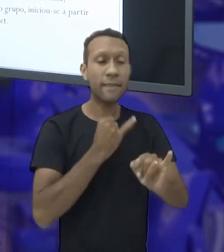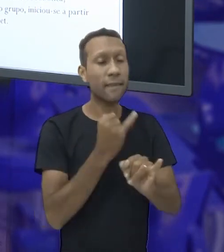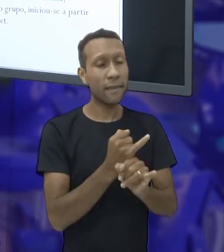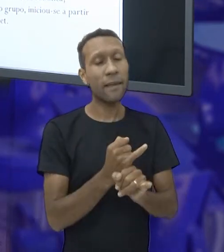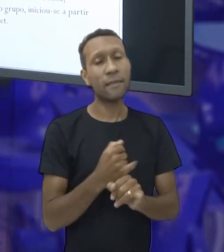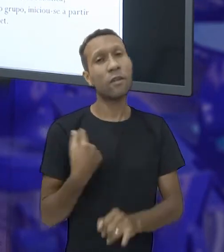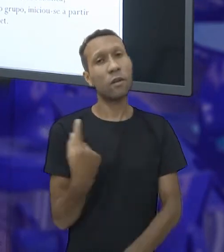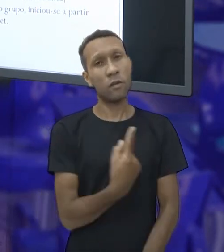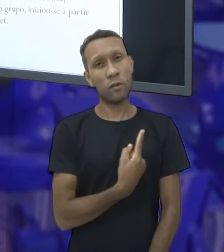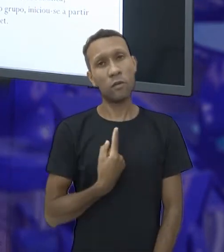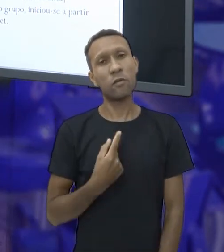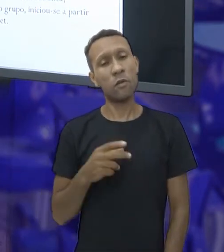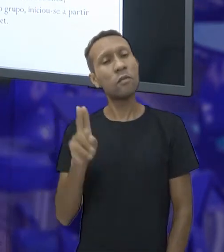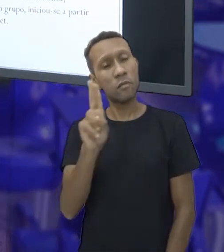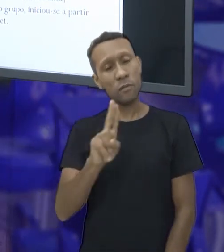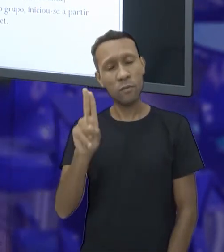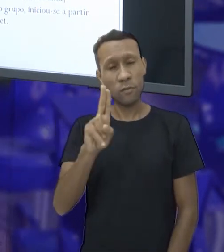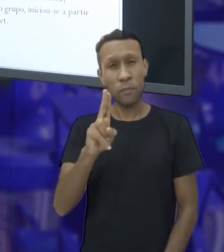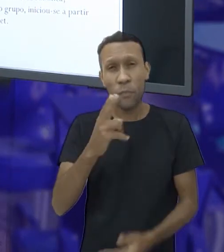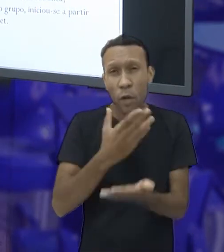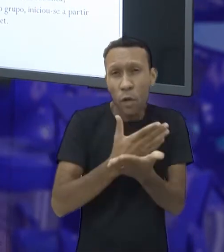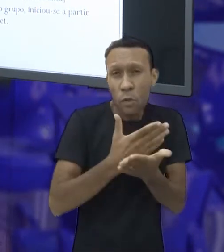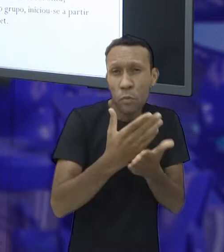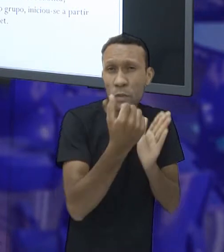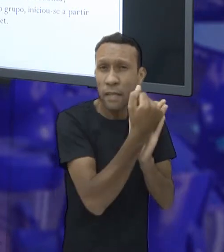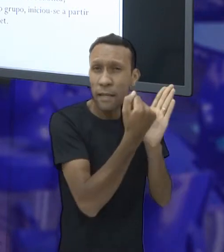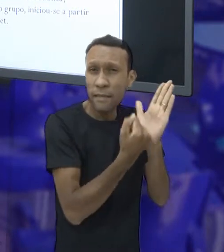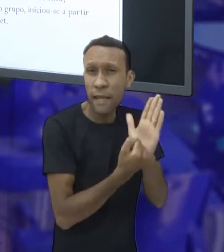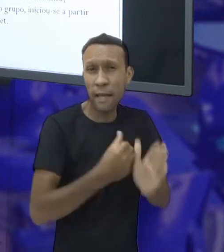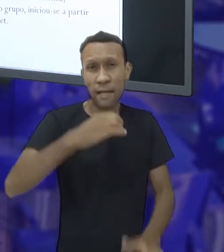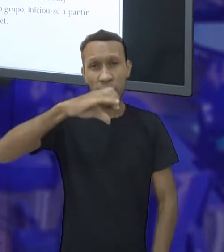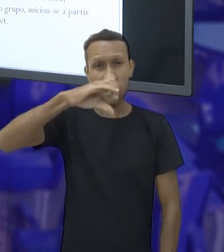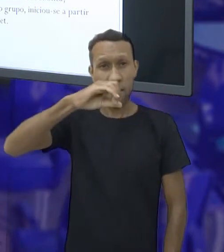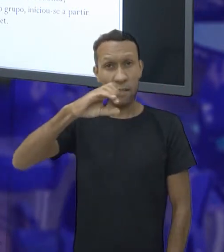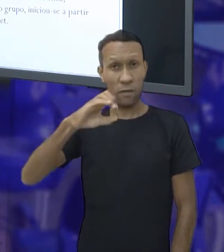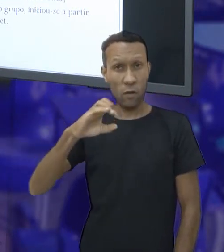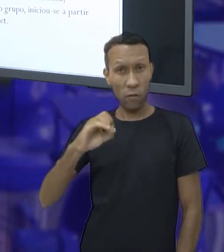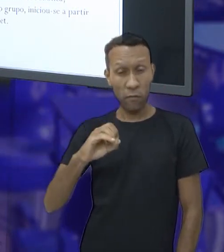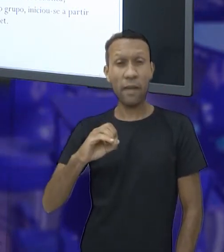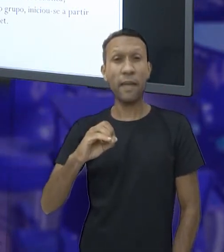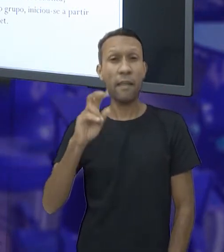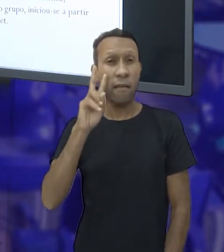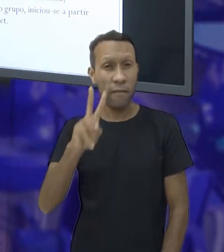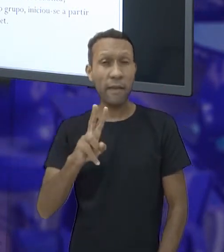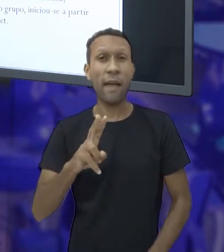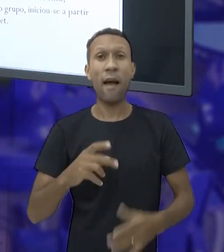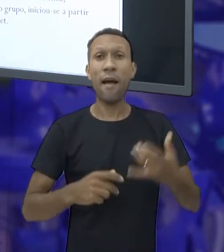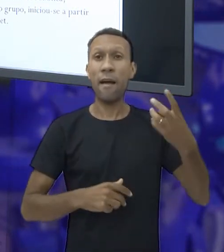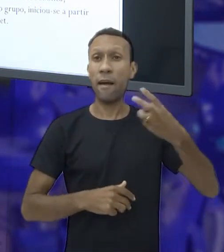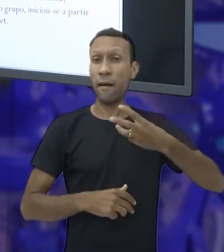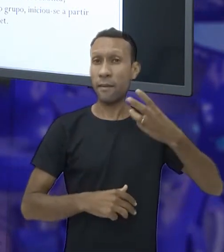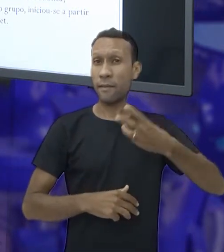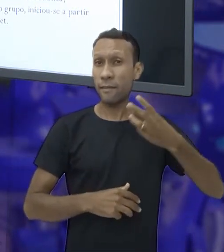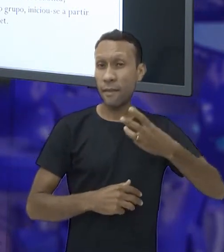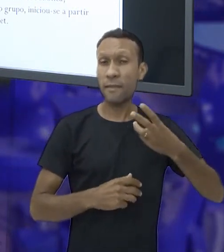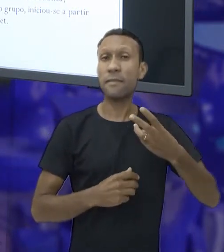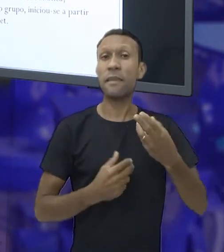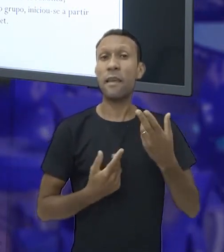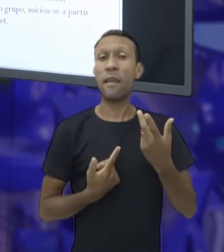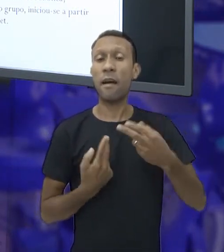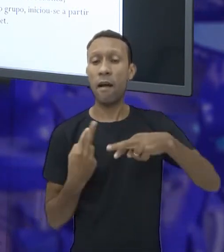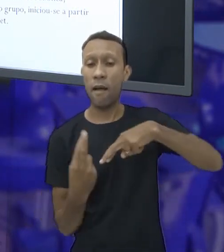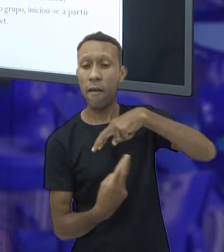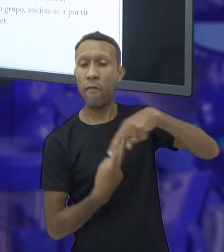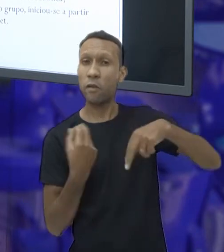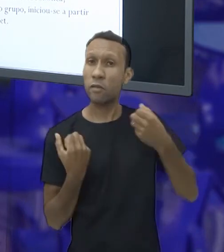é justamente a partir do início dos anos 90 que essa terceira revolução industrial passa por esse upgrade,